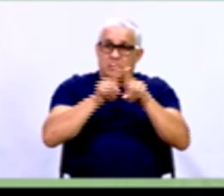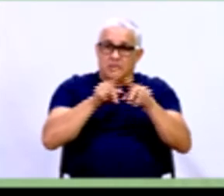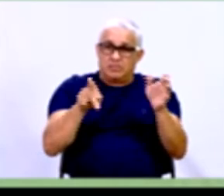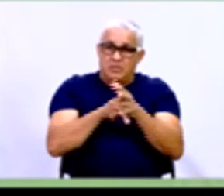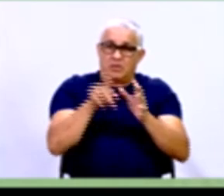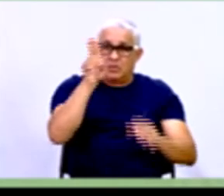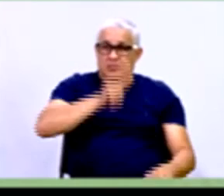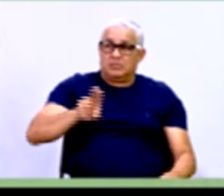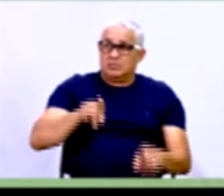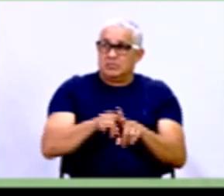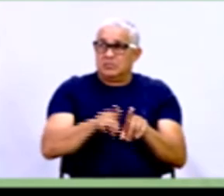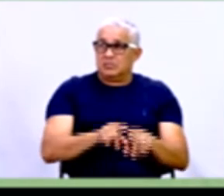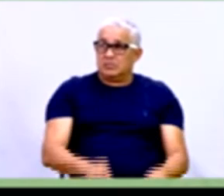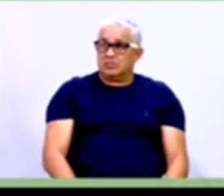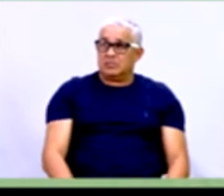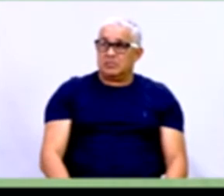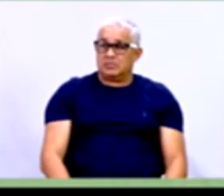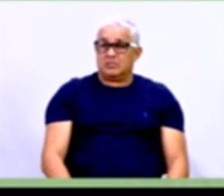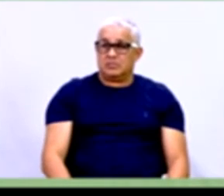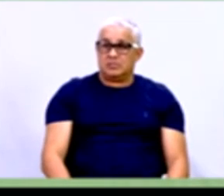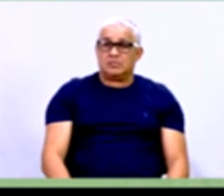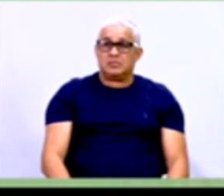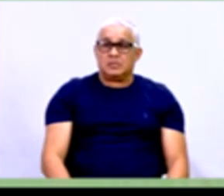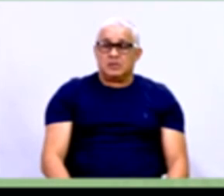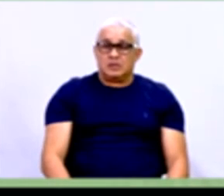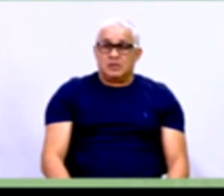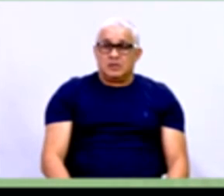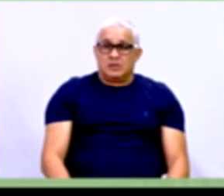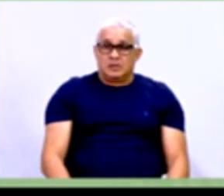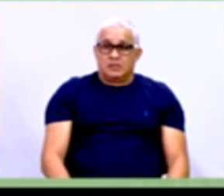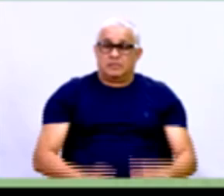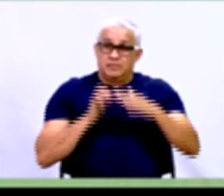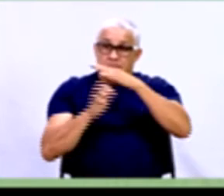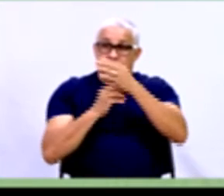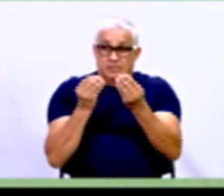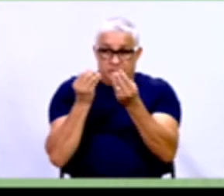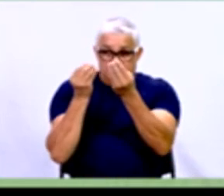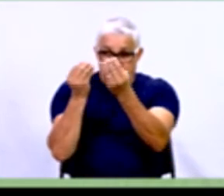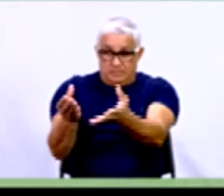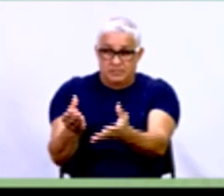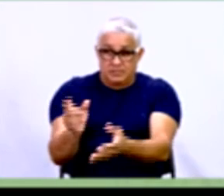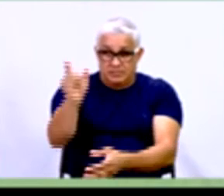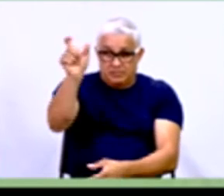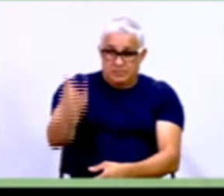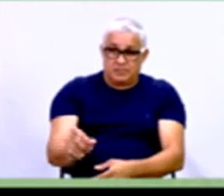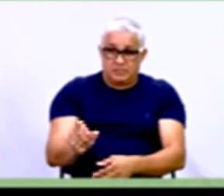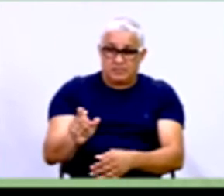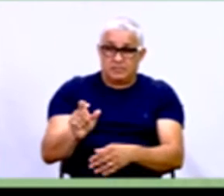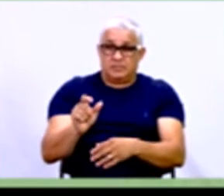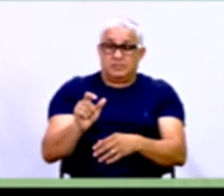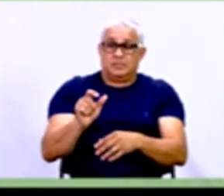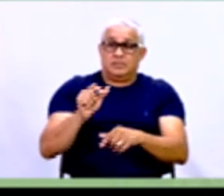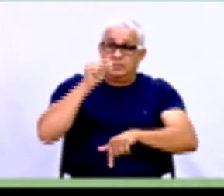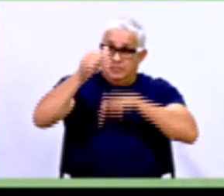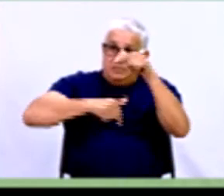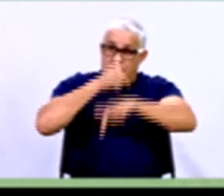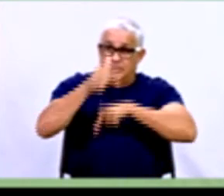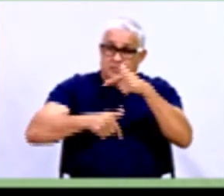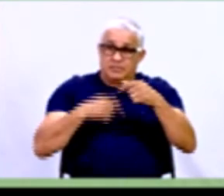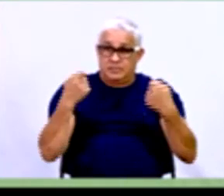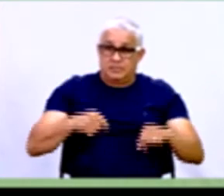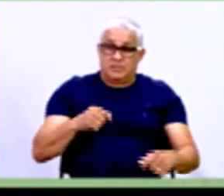E aqui nós vemos o seguinte, quando o empregado fornece um EPI ao empregado, o empregador fornece o EPI ao empregado, é necessário que a entrega